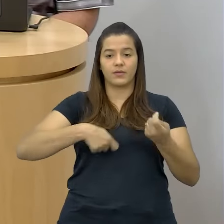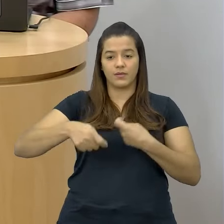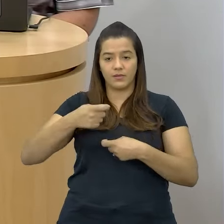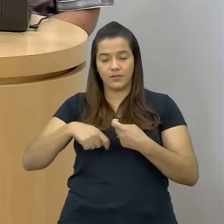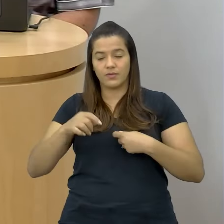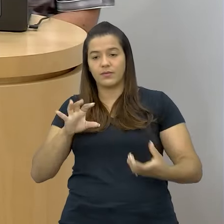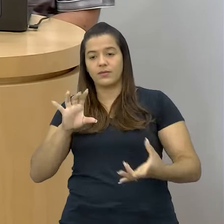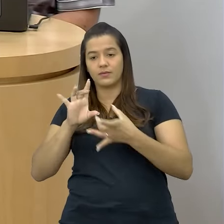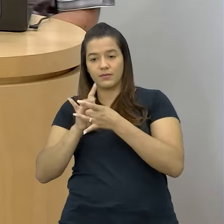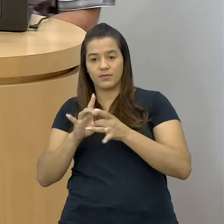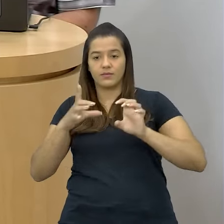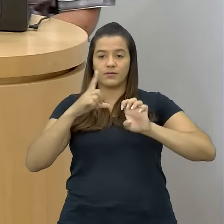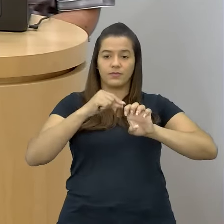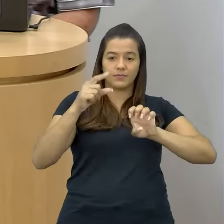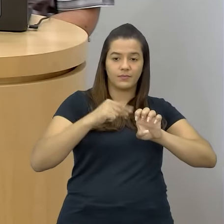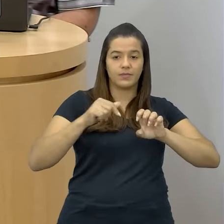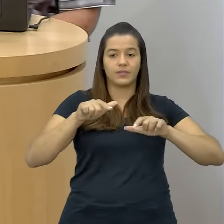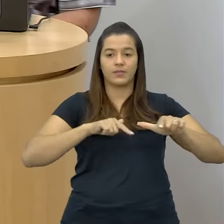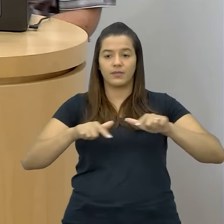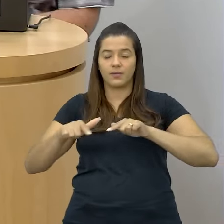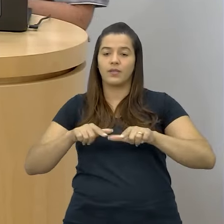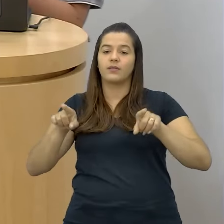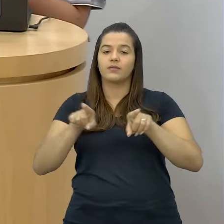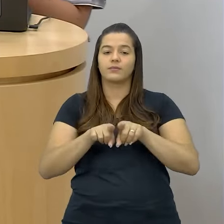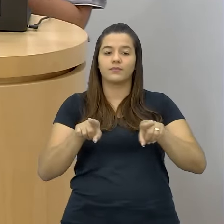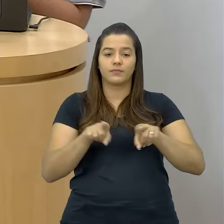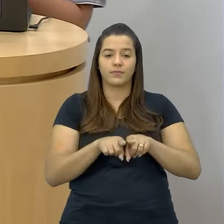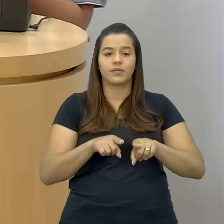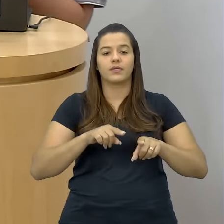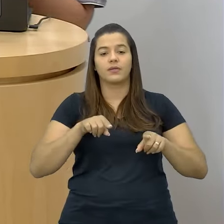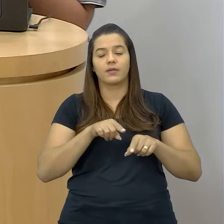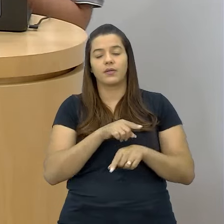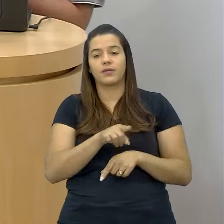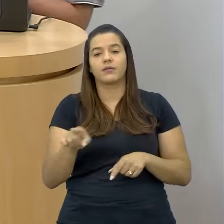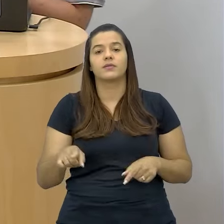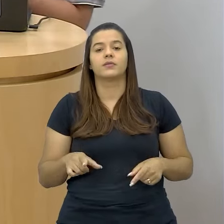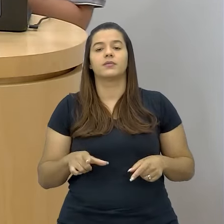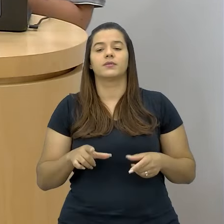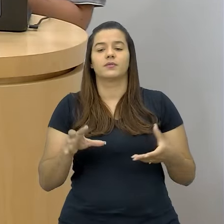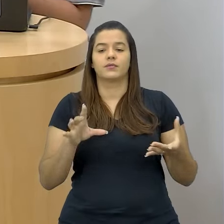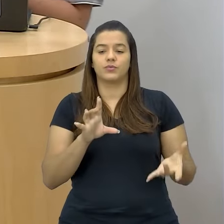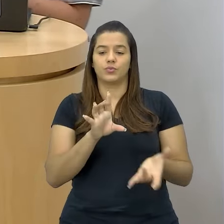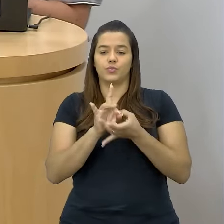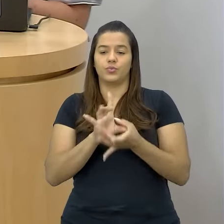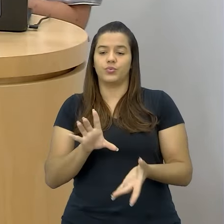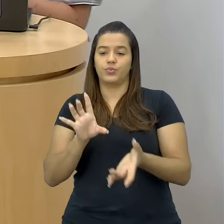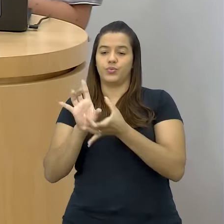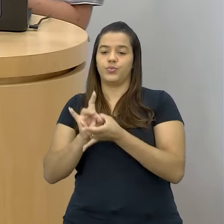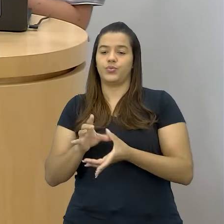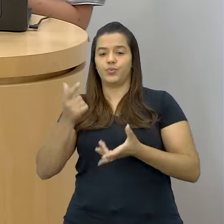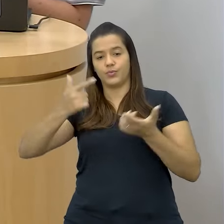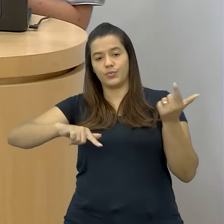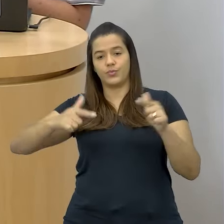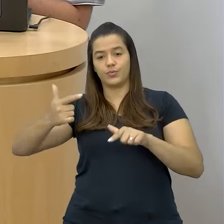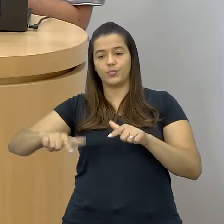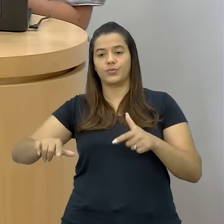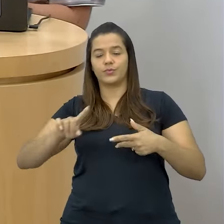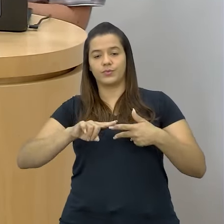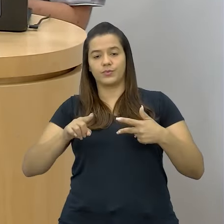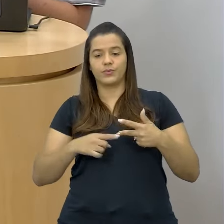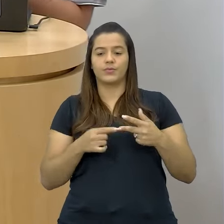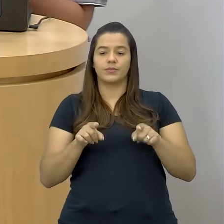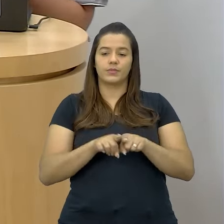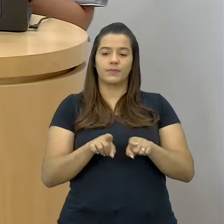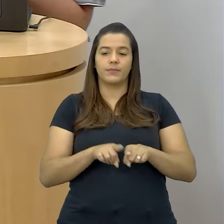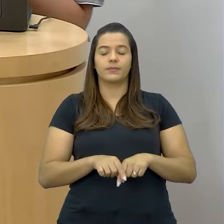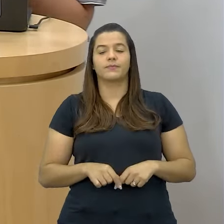com a conexão empreendedora para trabalhar, mas elas também fariam conexões junto com as outras duas, os tá? Os outros componentes.